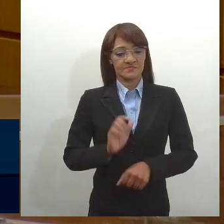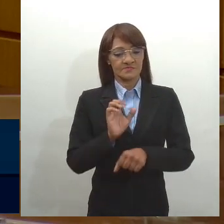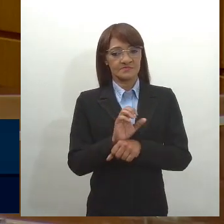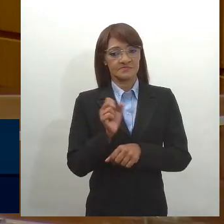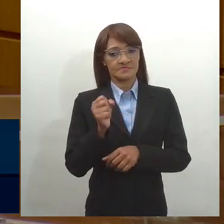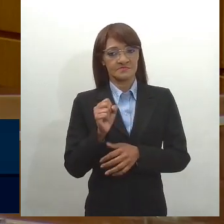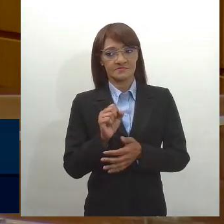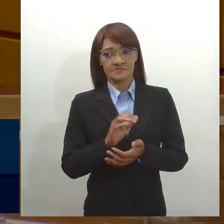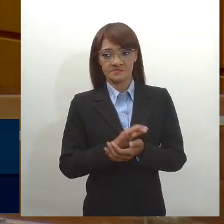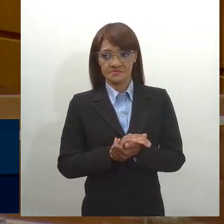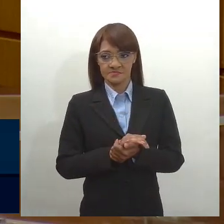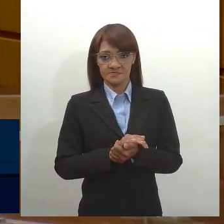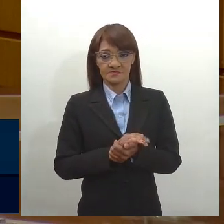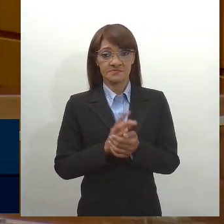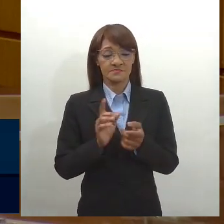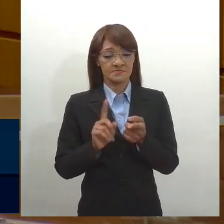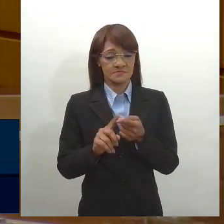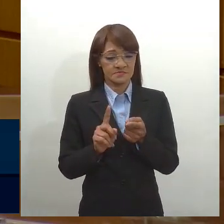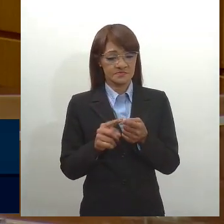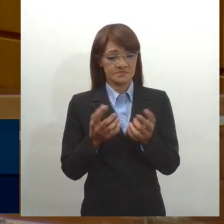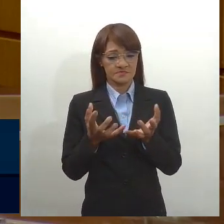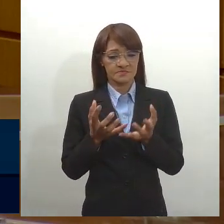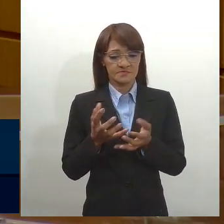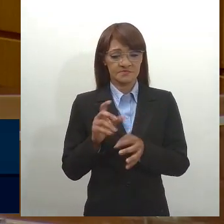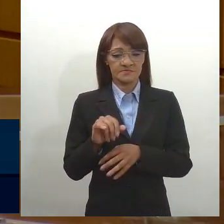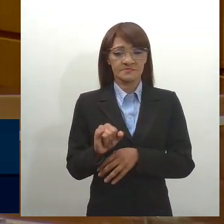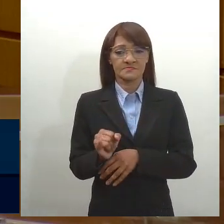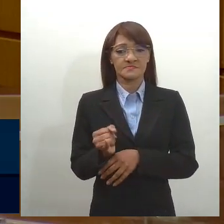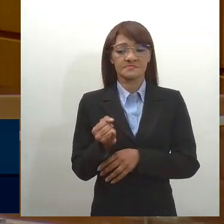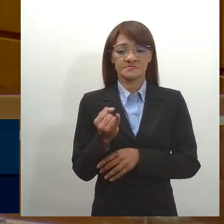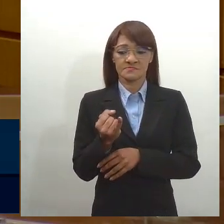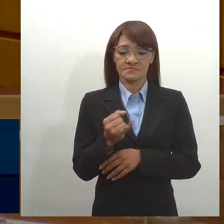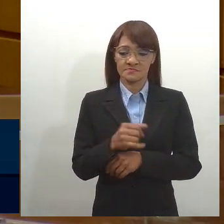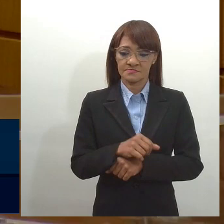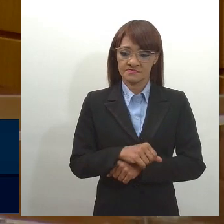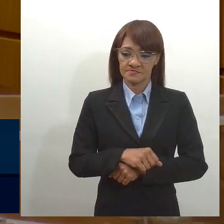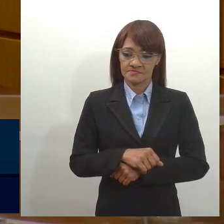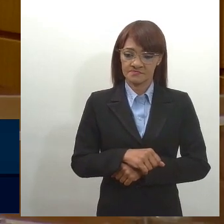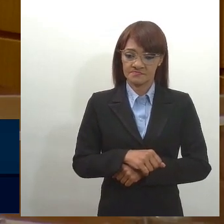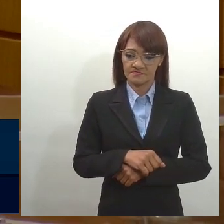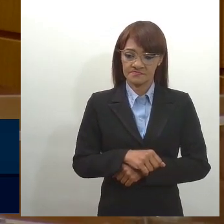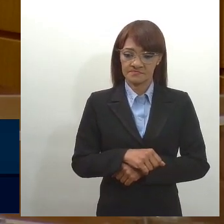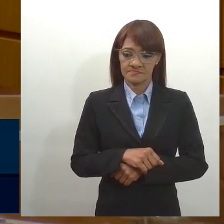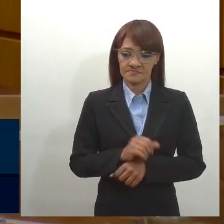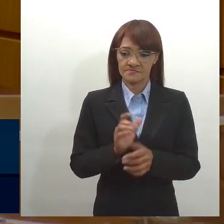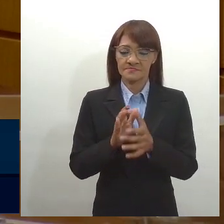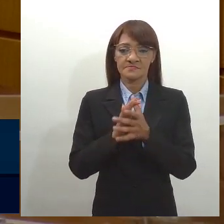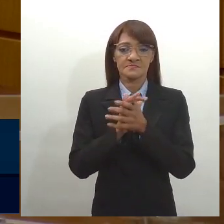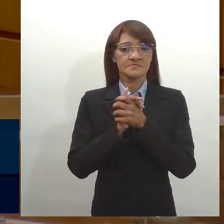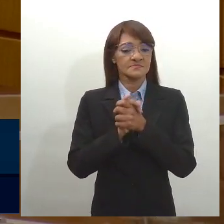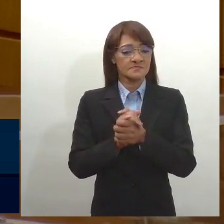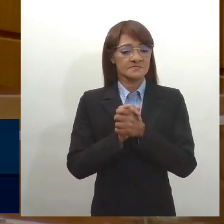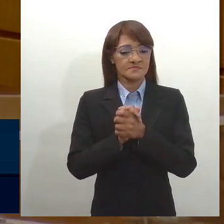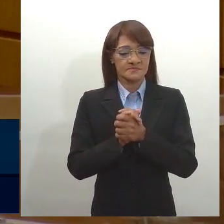aproveitar o momento para parabenizar nossa prefeita Hilda